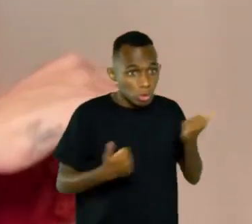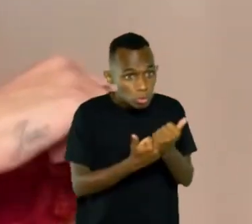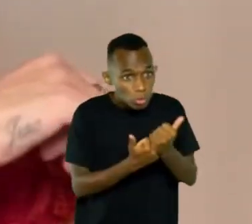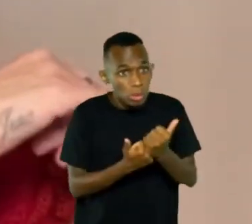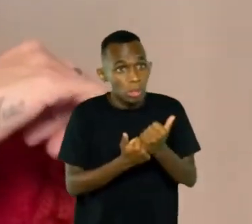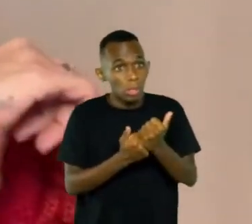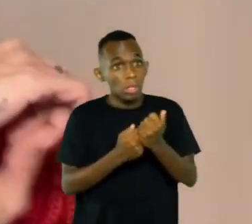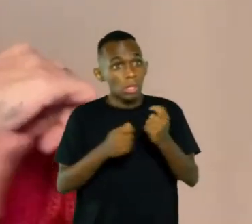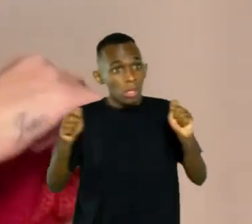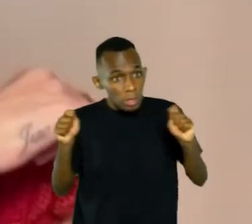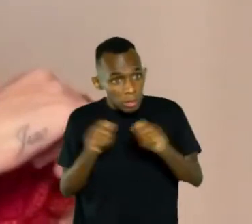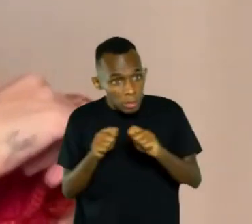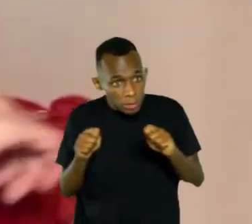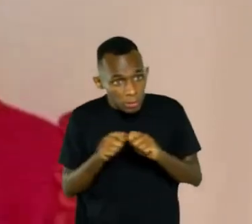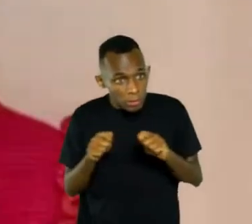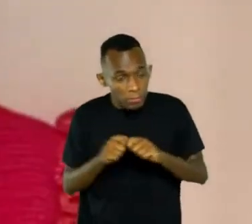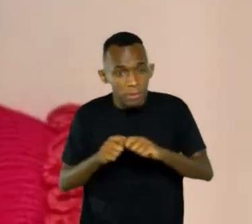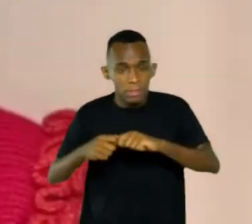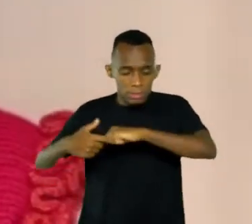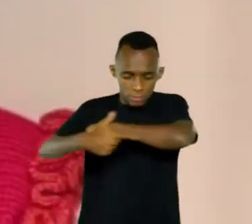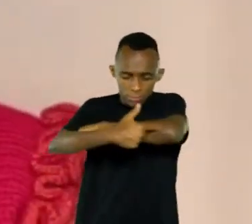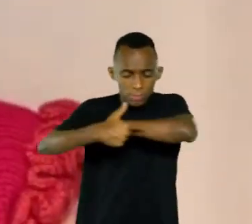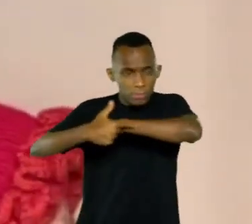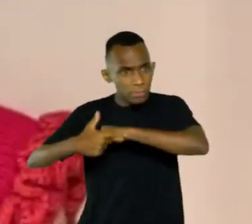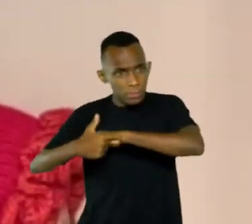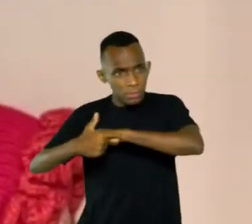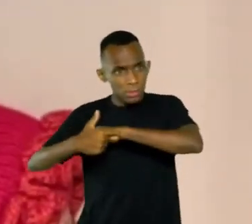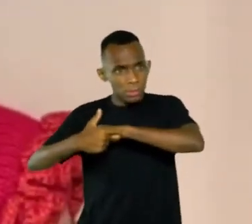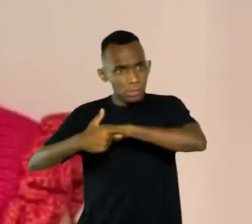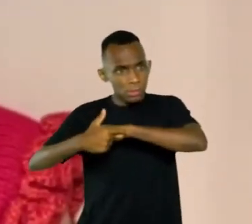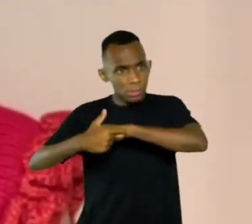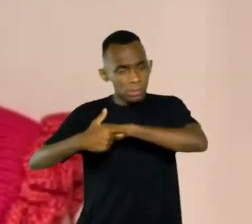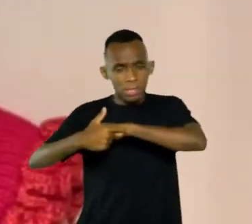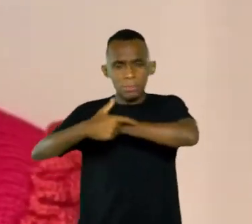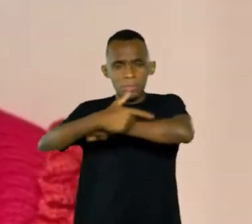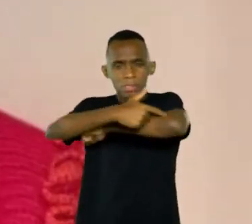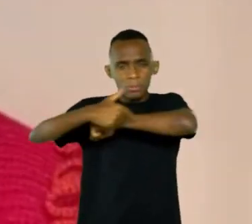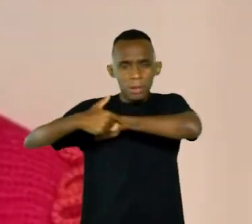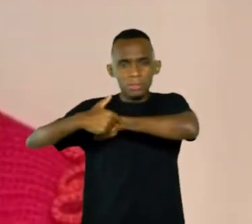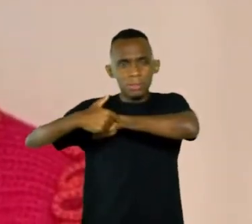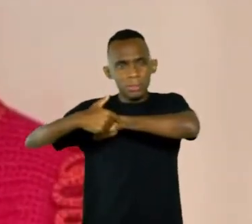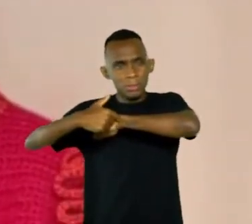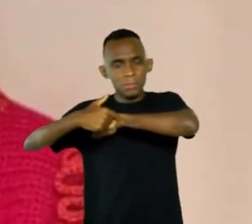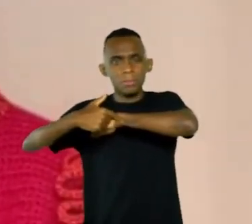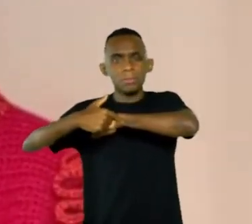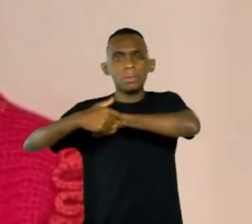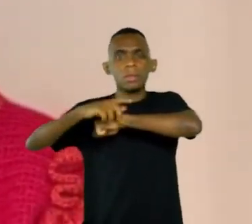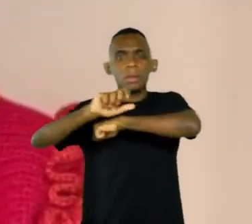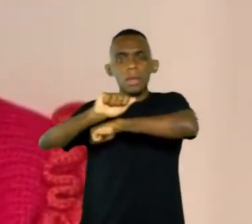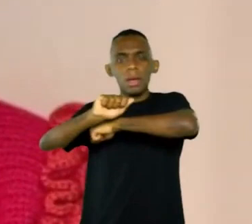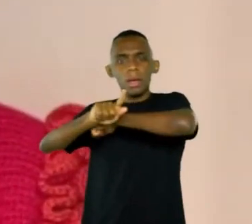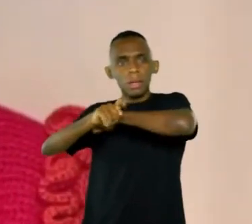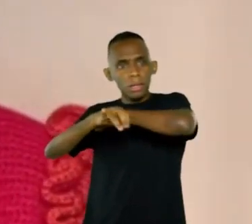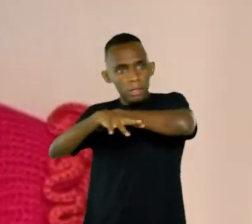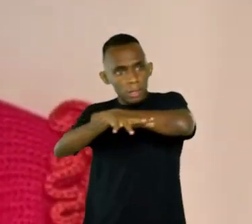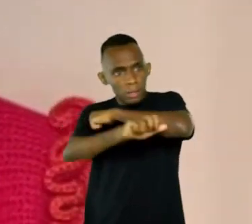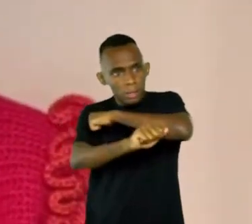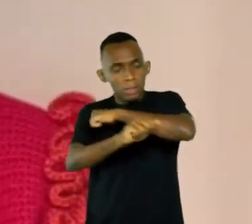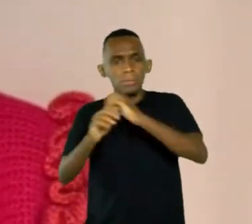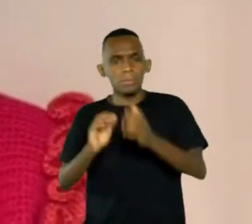da alegria. E o Gui tatuou acho que era aqui no braço, tatuou alegria. Quando o Gui